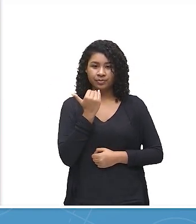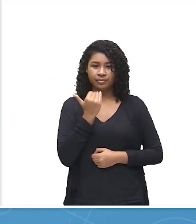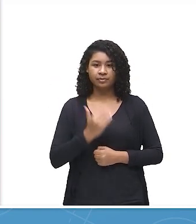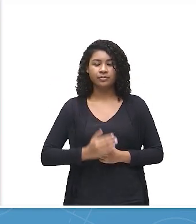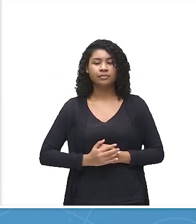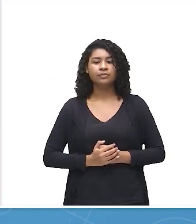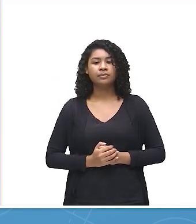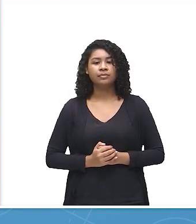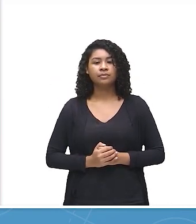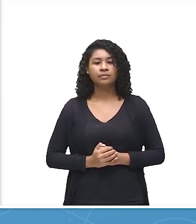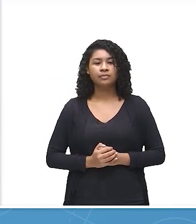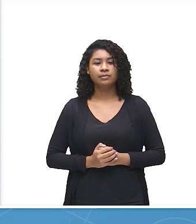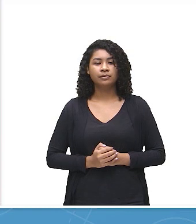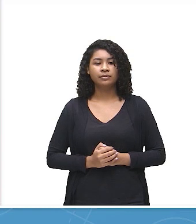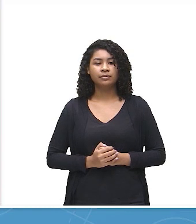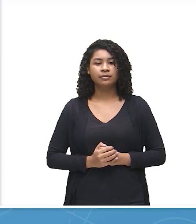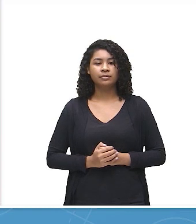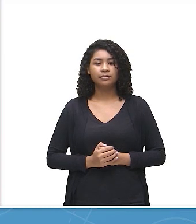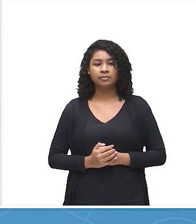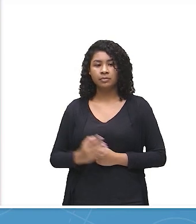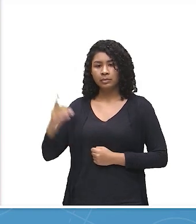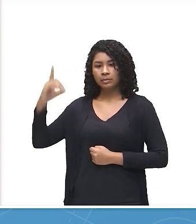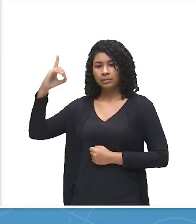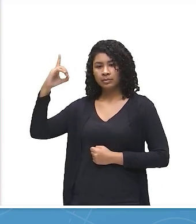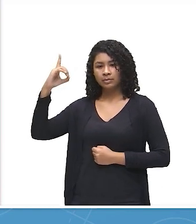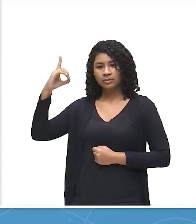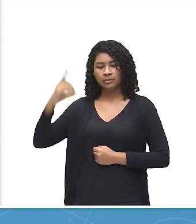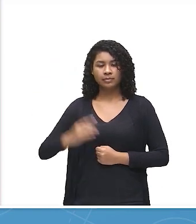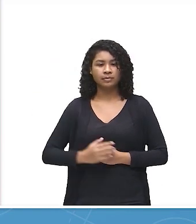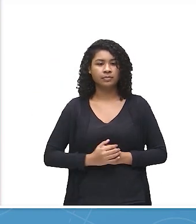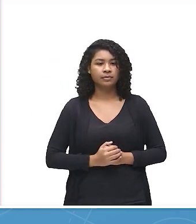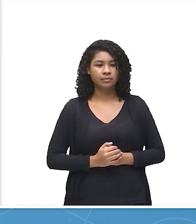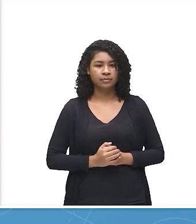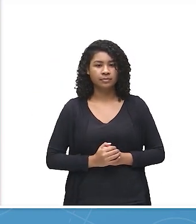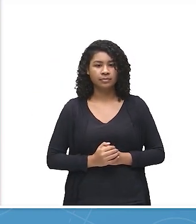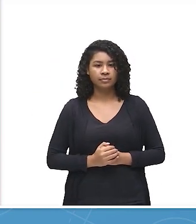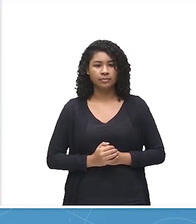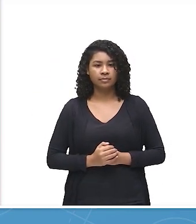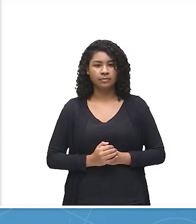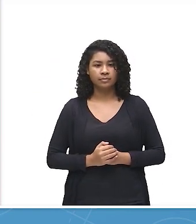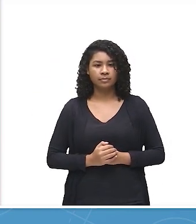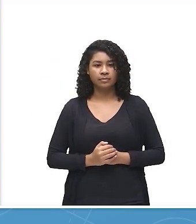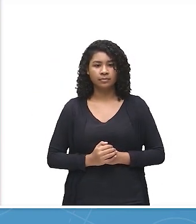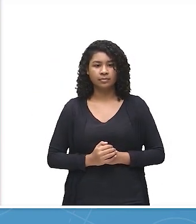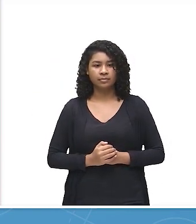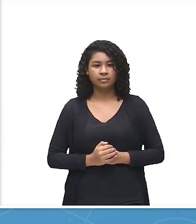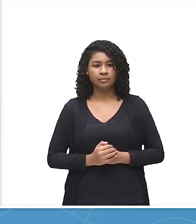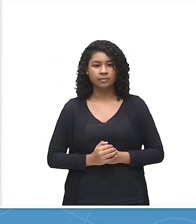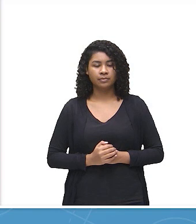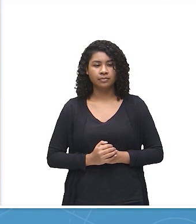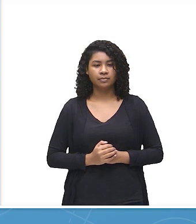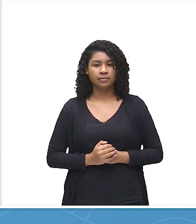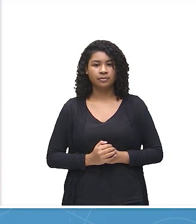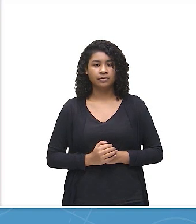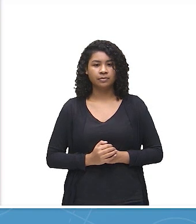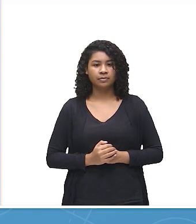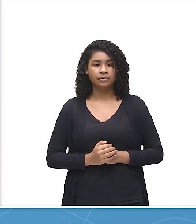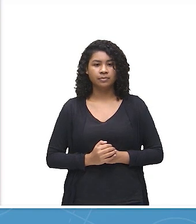estudar. Take a shower. Take a shower. Tomar